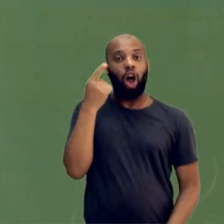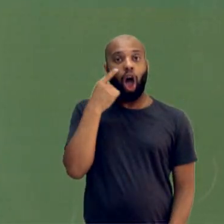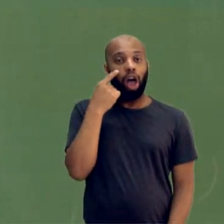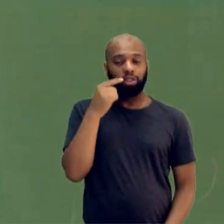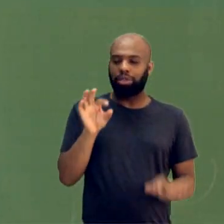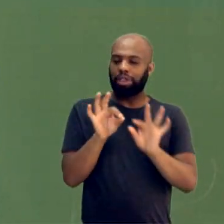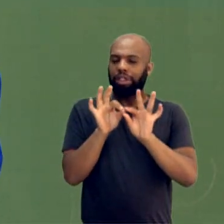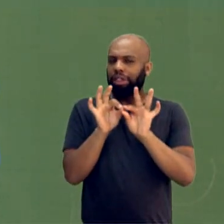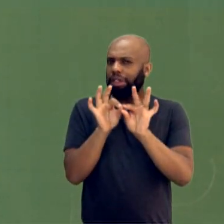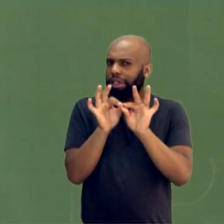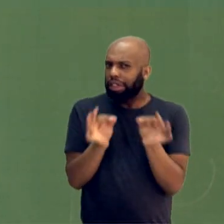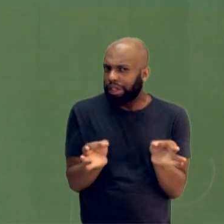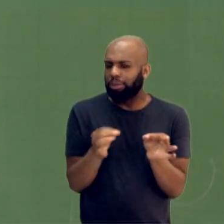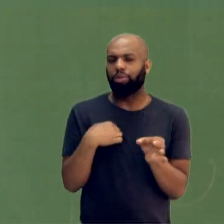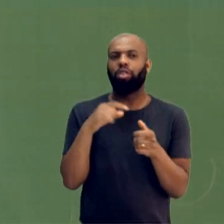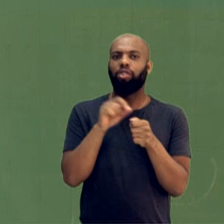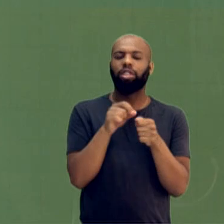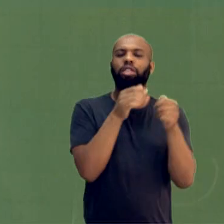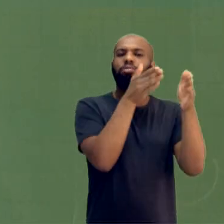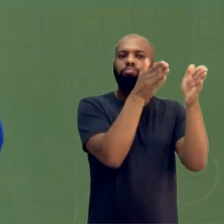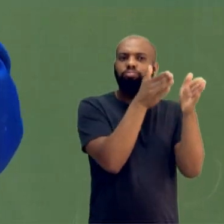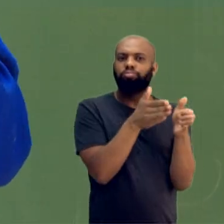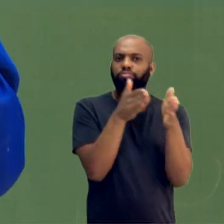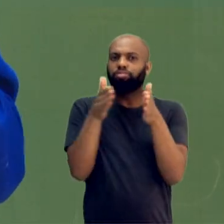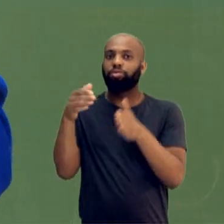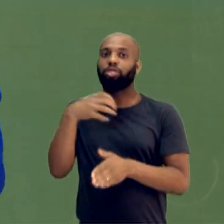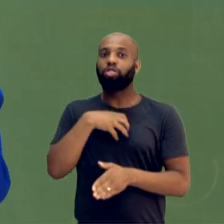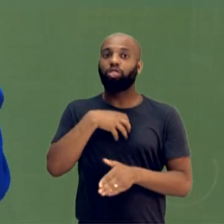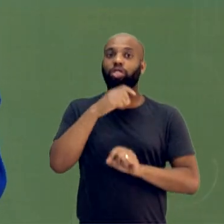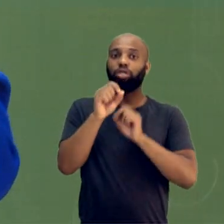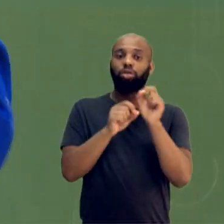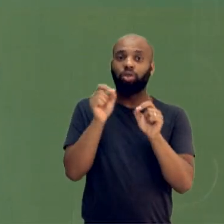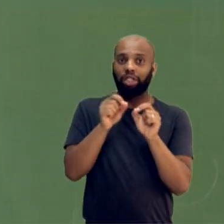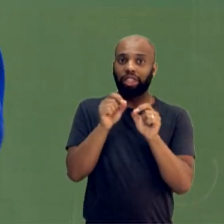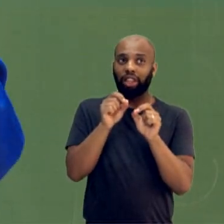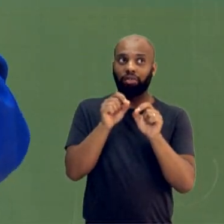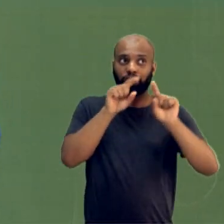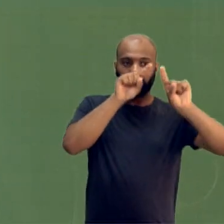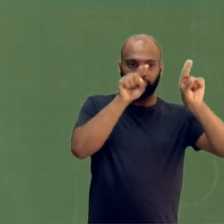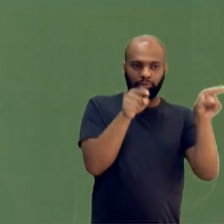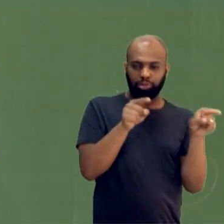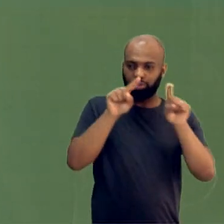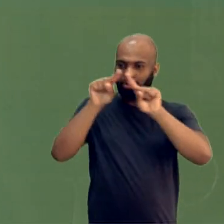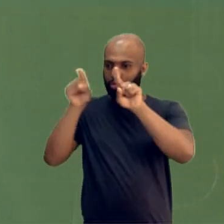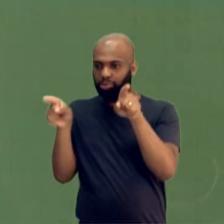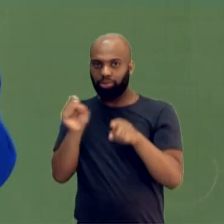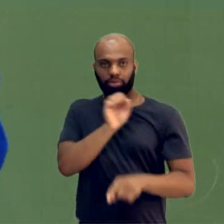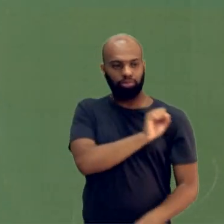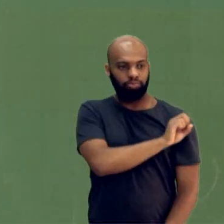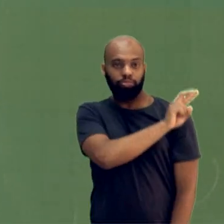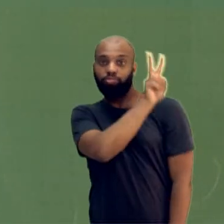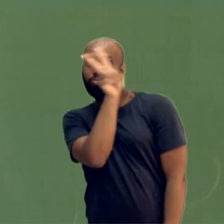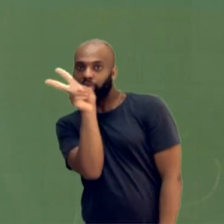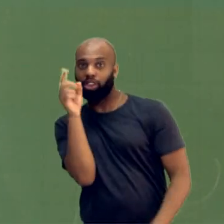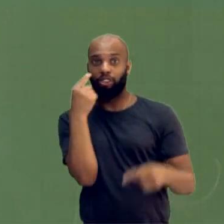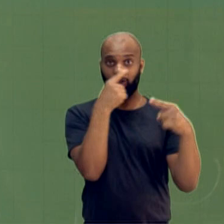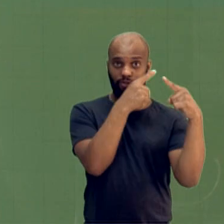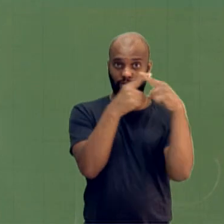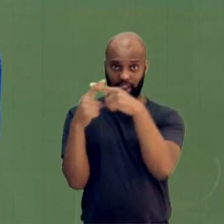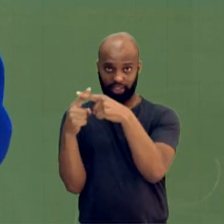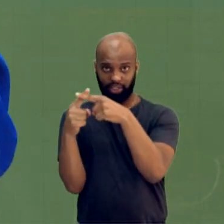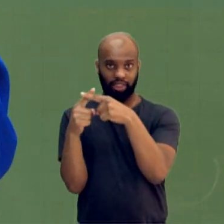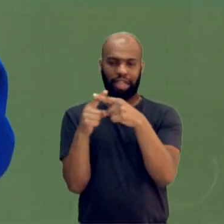fazer passo a passo, tá bom? Na forma distributiva. Eu não estarei aplicando aqui o